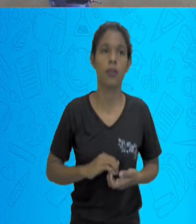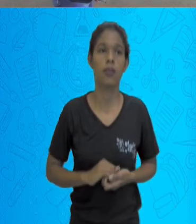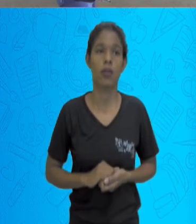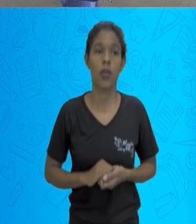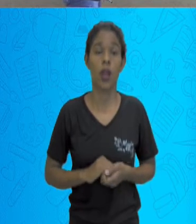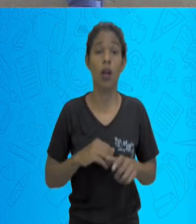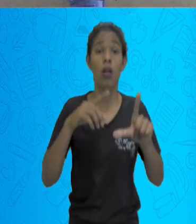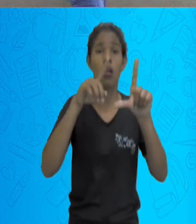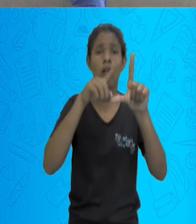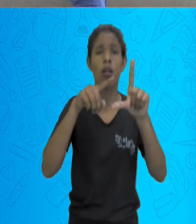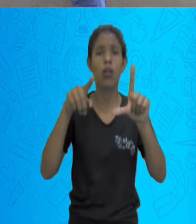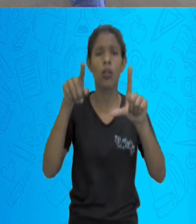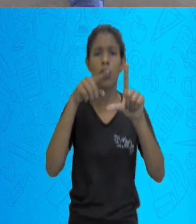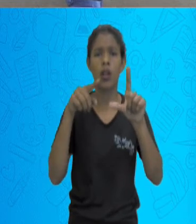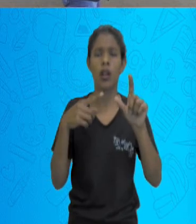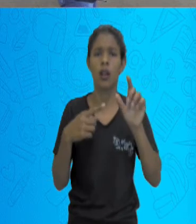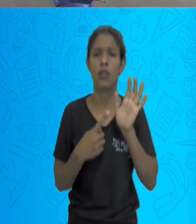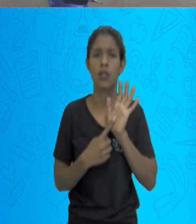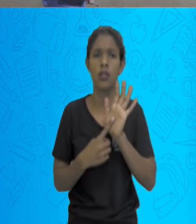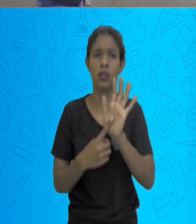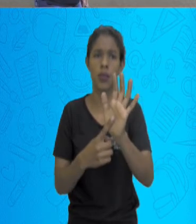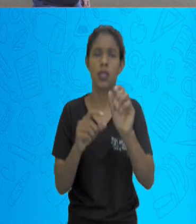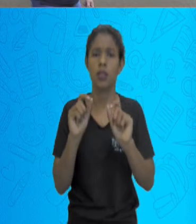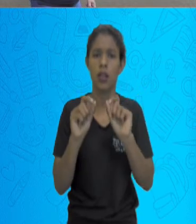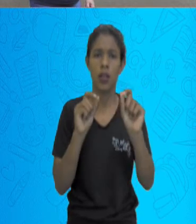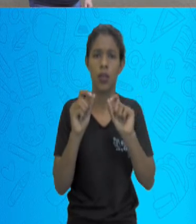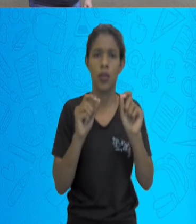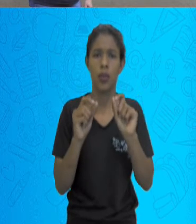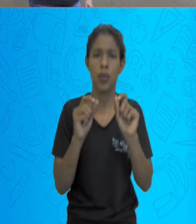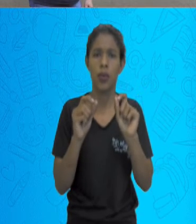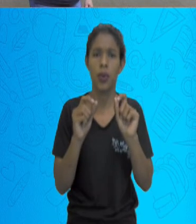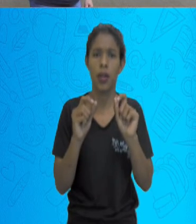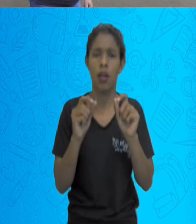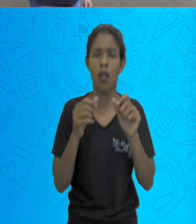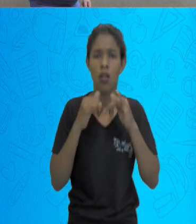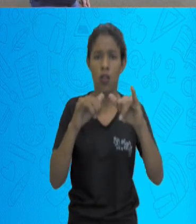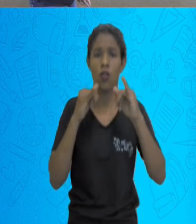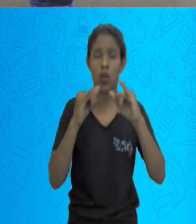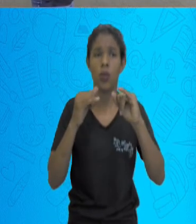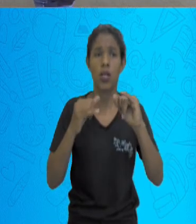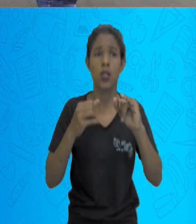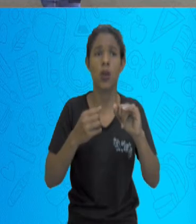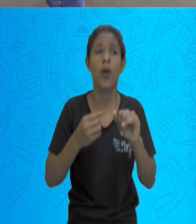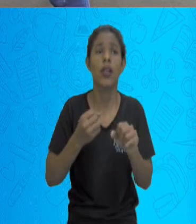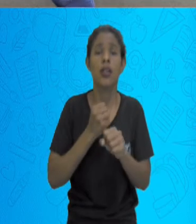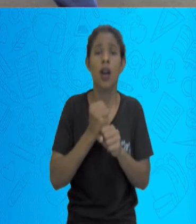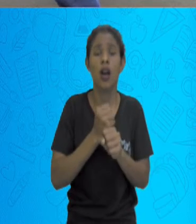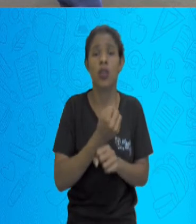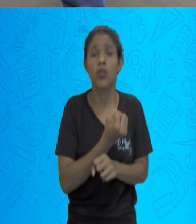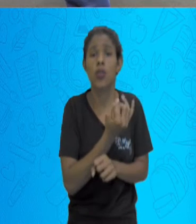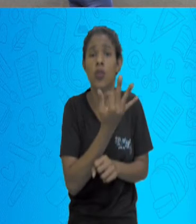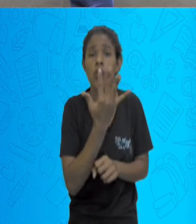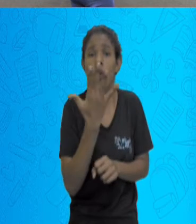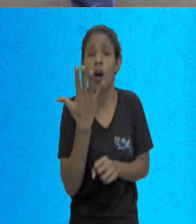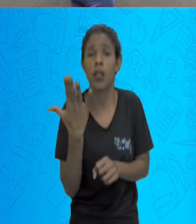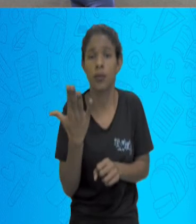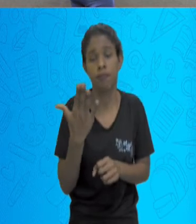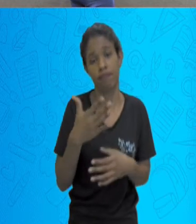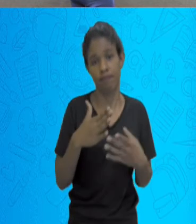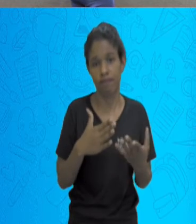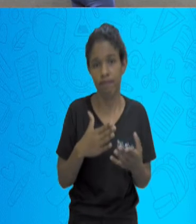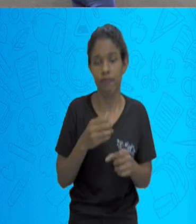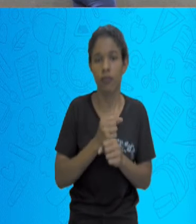O gráfico apresenta dados referentes a quantos anos? Vamos ver?